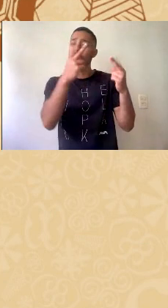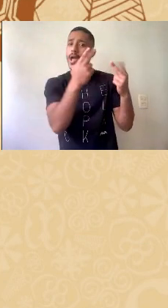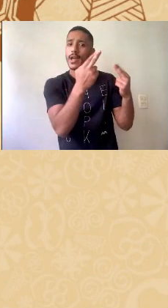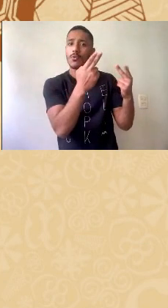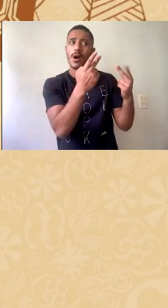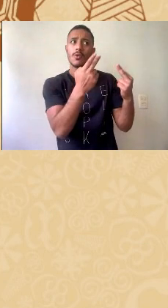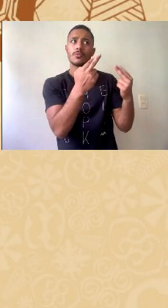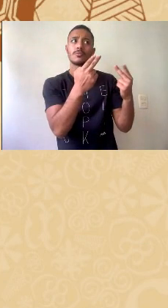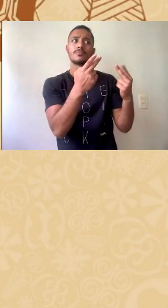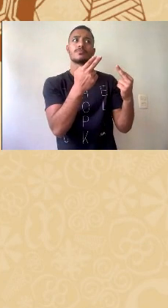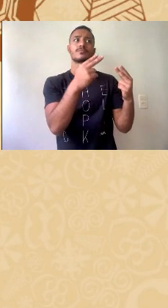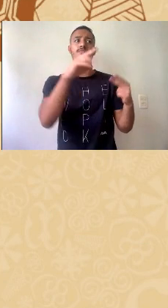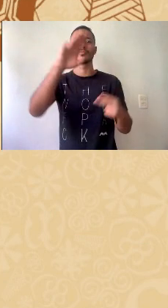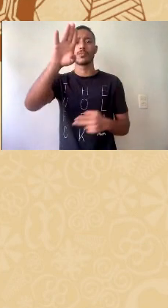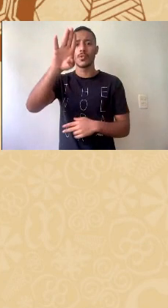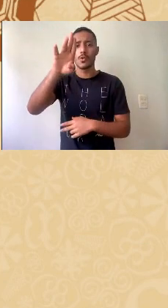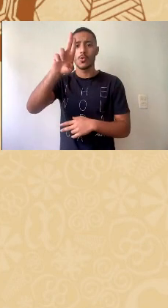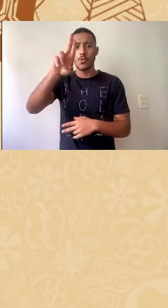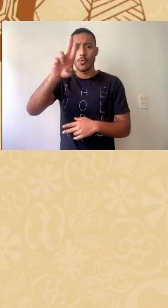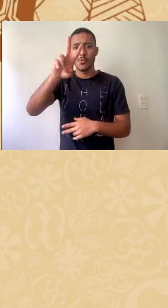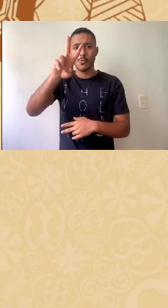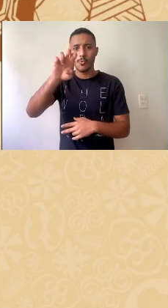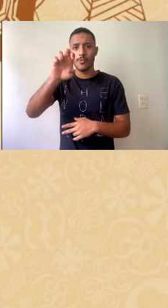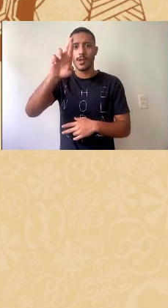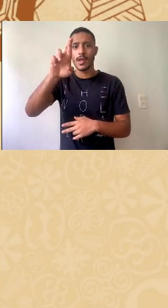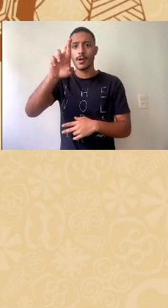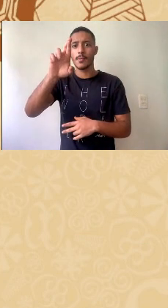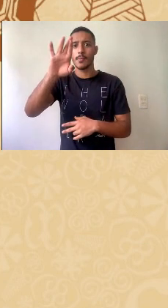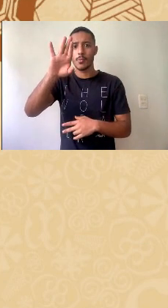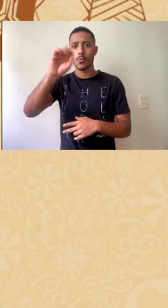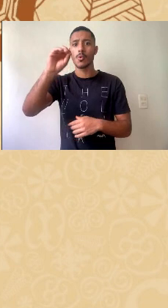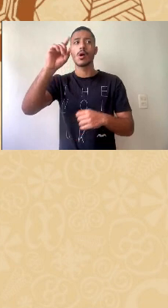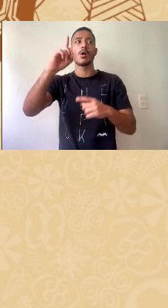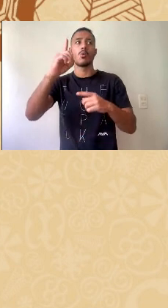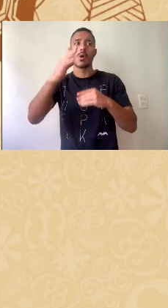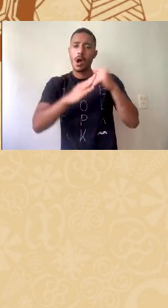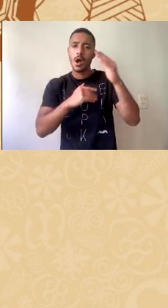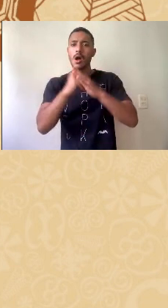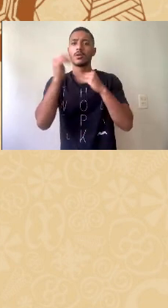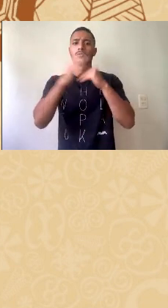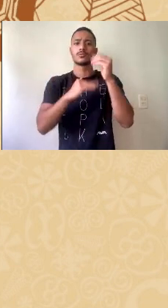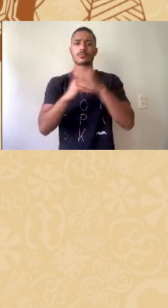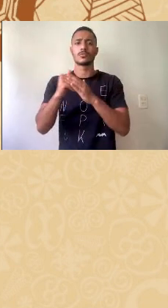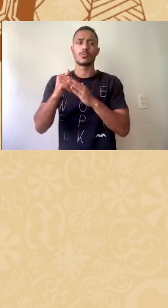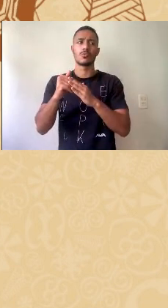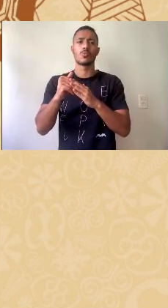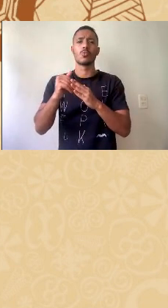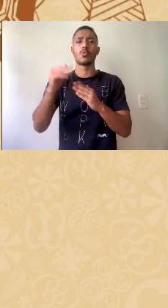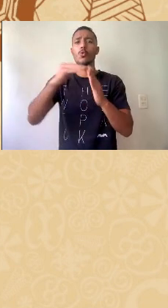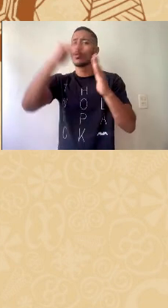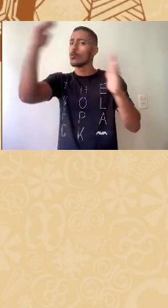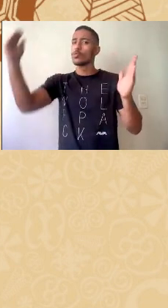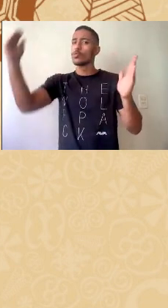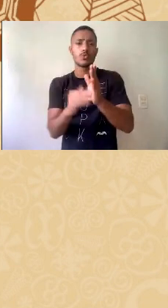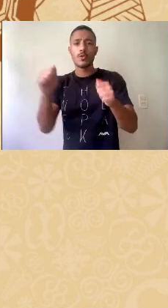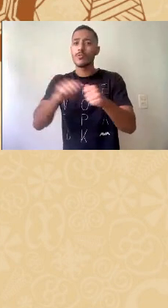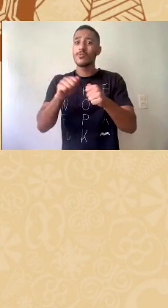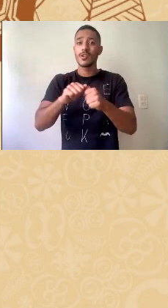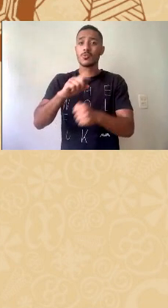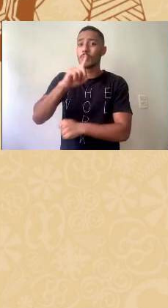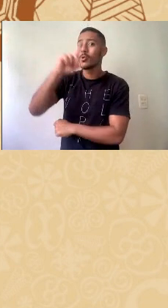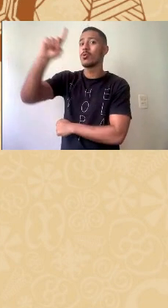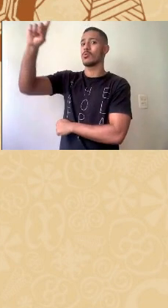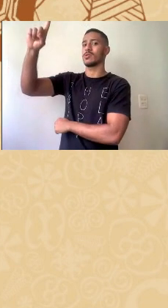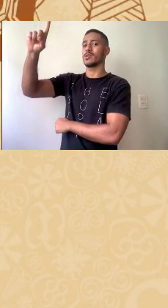O verbo é uma ação. Tudo que foi feito por ele e nada do que tem sido feito